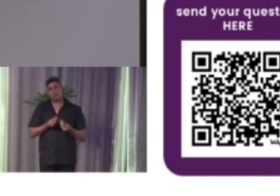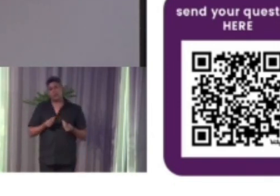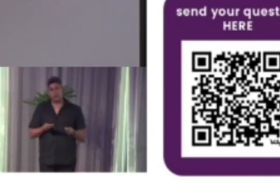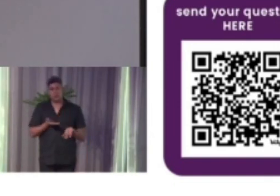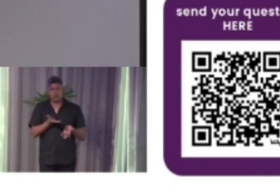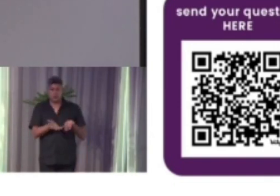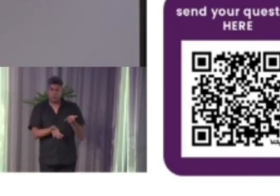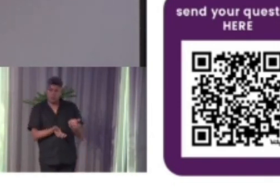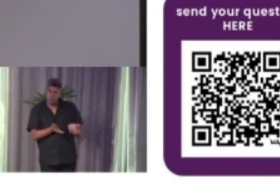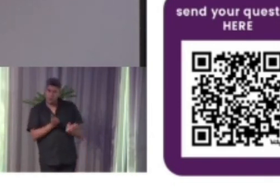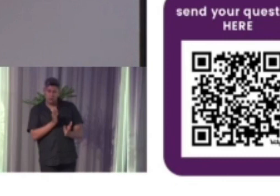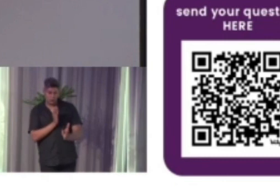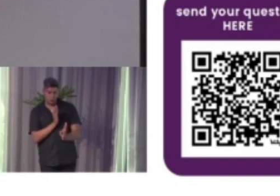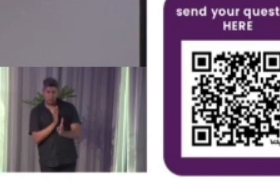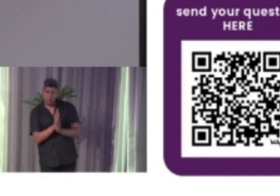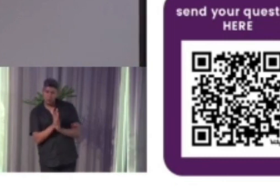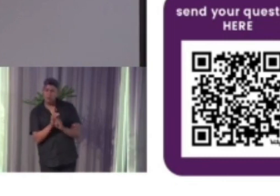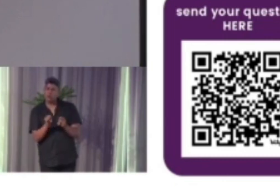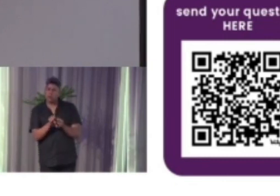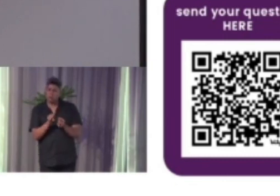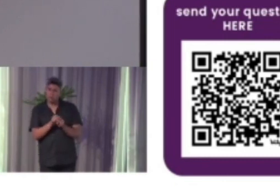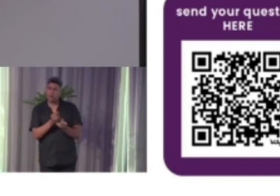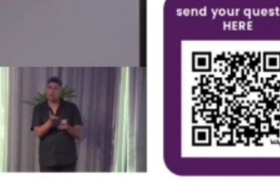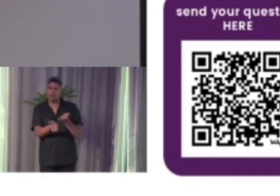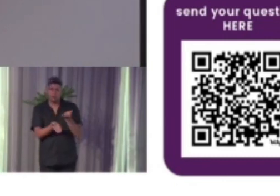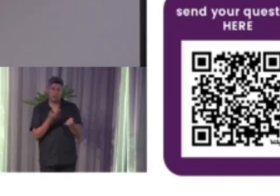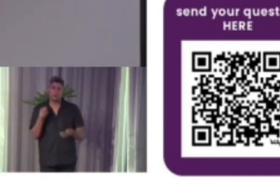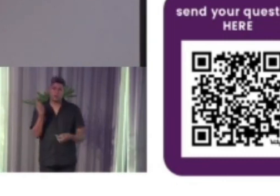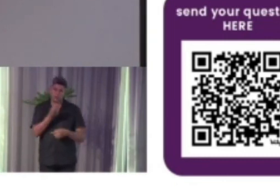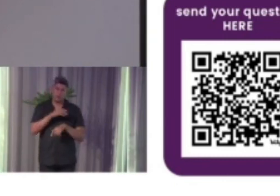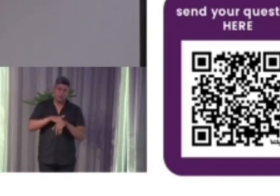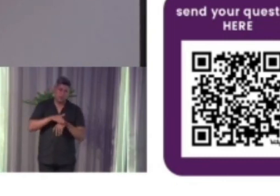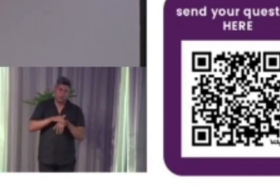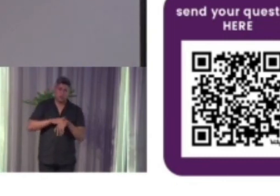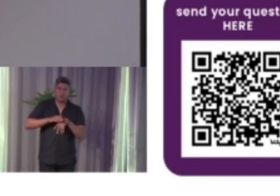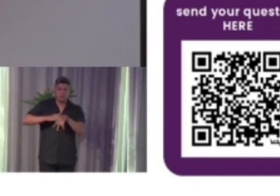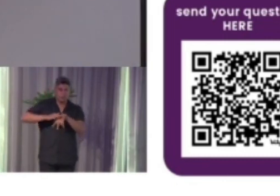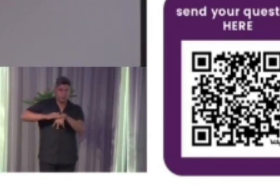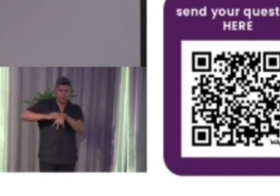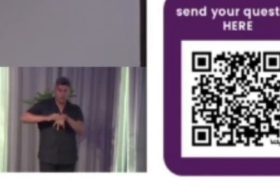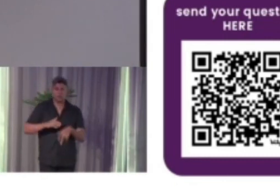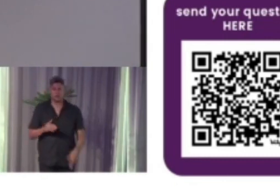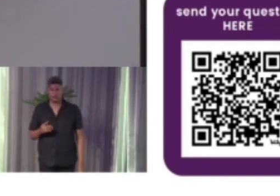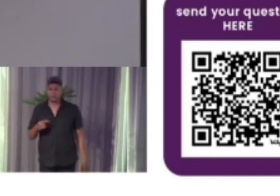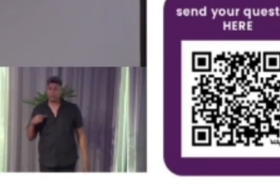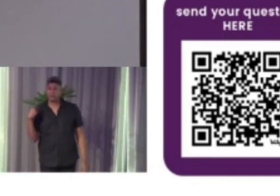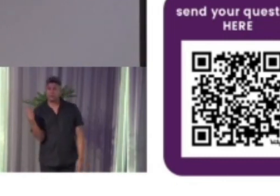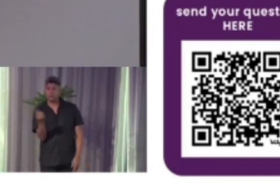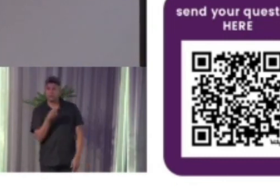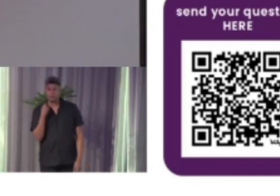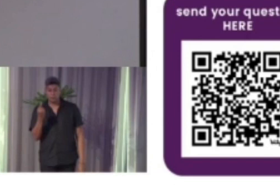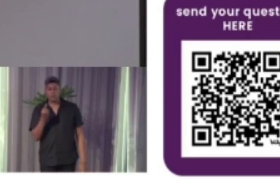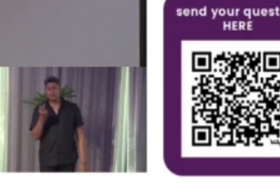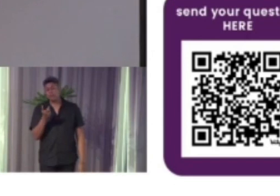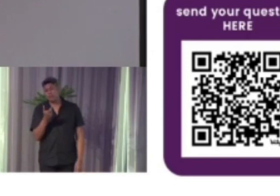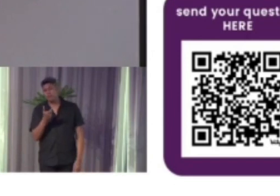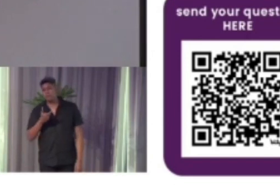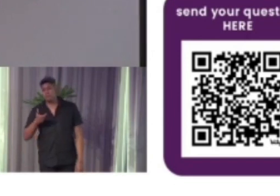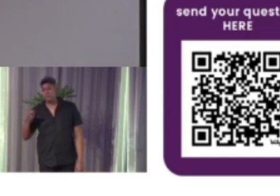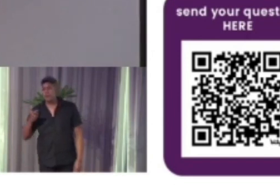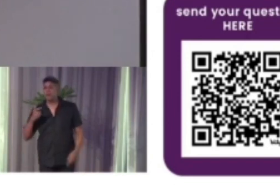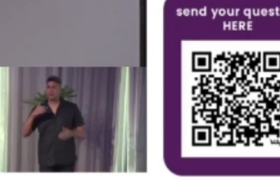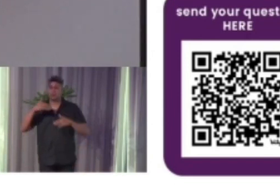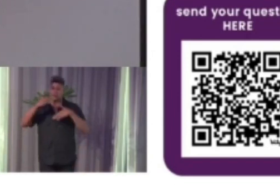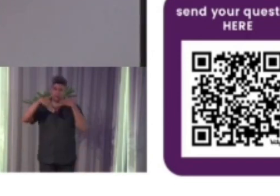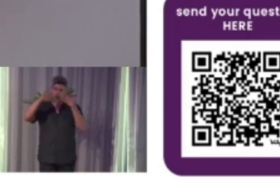assistência, do diagnóstico e do tratamento que a gente faz desses pacientes. E, para nós, um dos grandes marcadores em